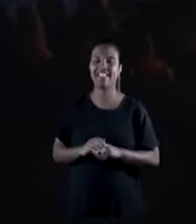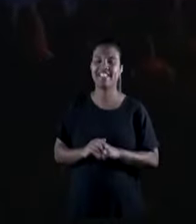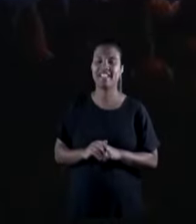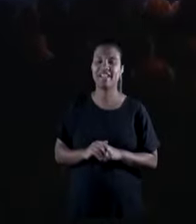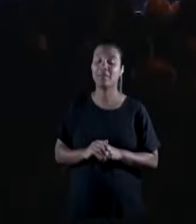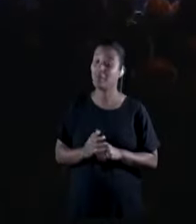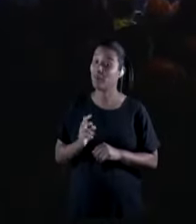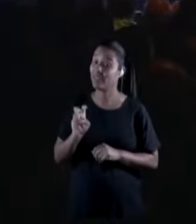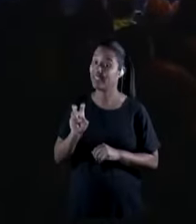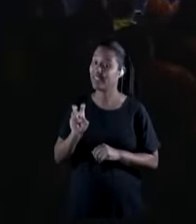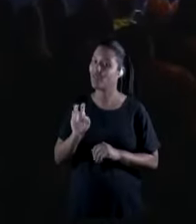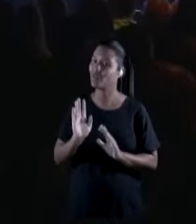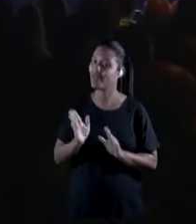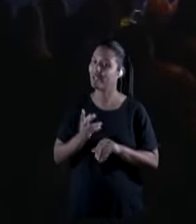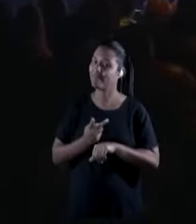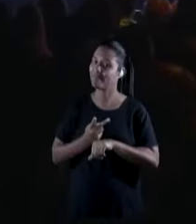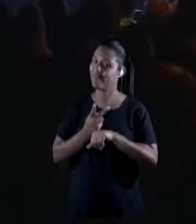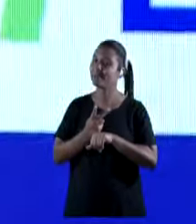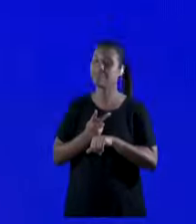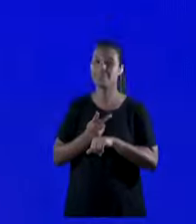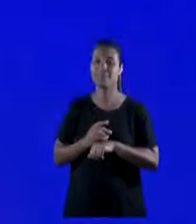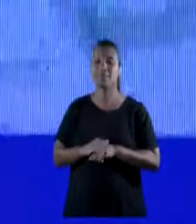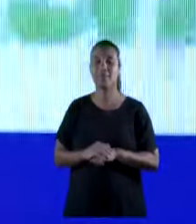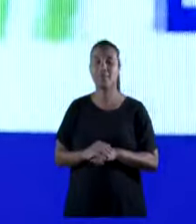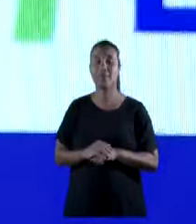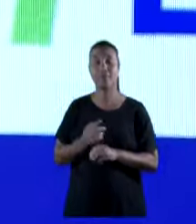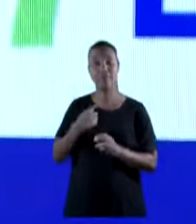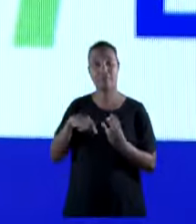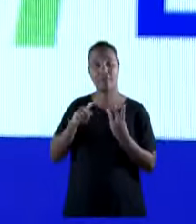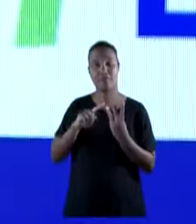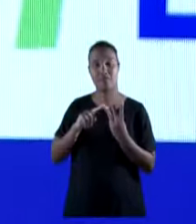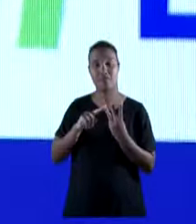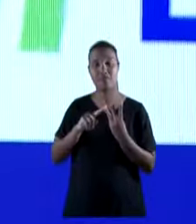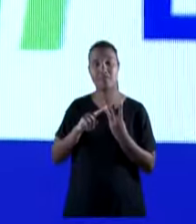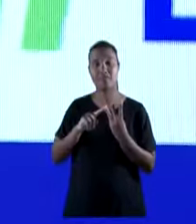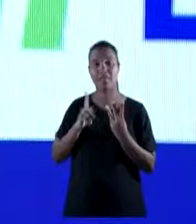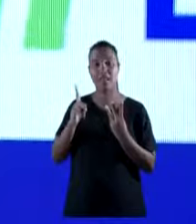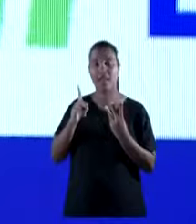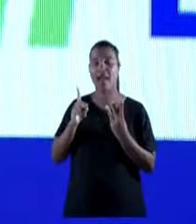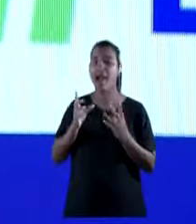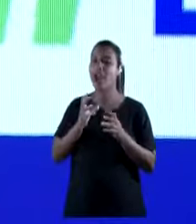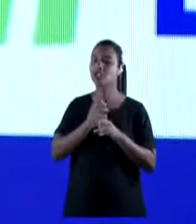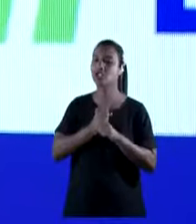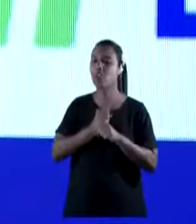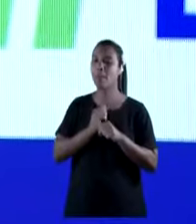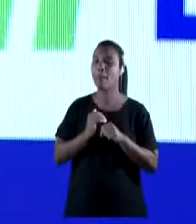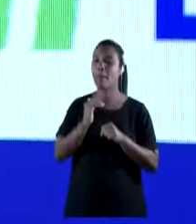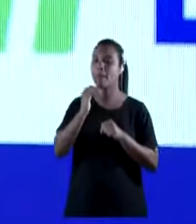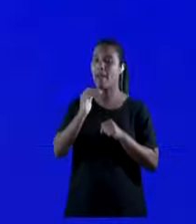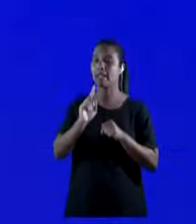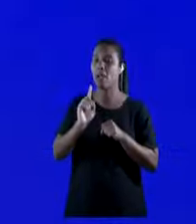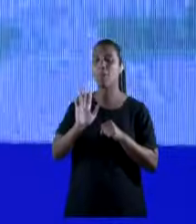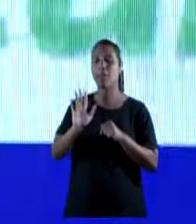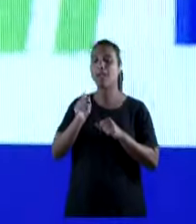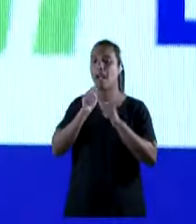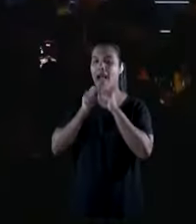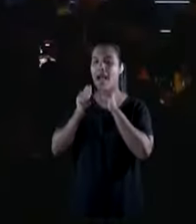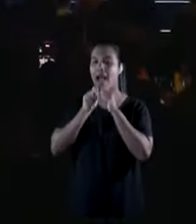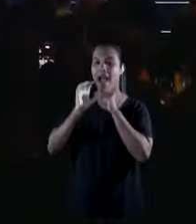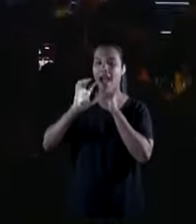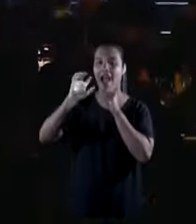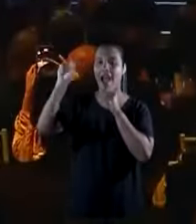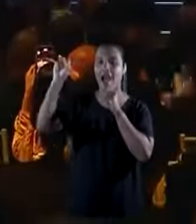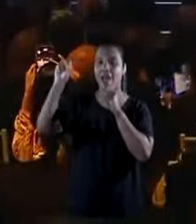aqui. O próximo convidado, ele não vai ajudar a aumentar esse número, mas ele é um campeão nos comentários. Mauro